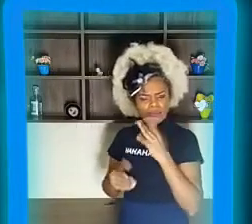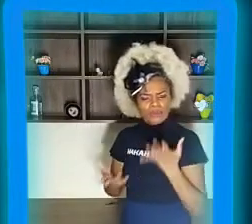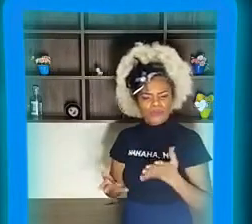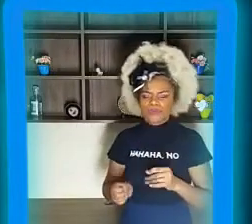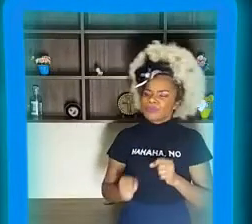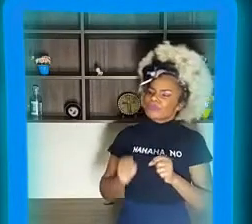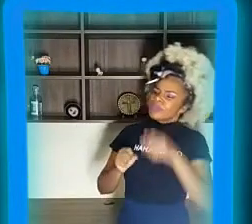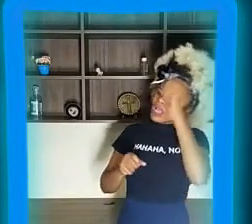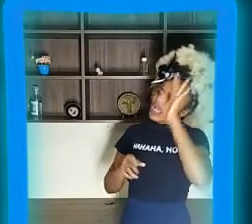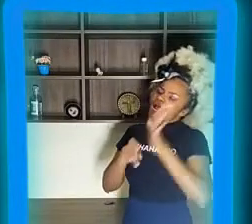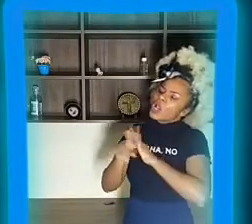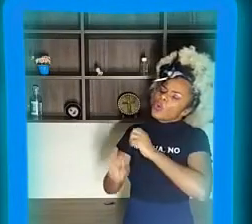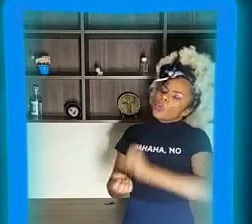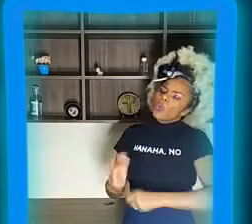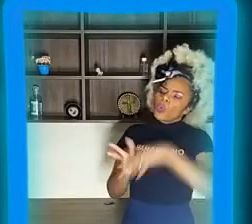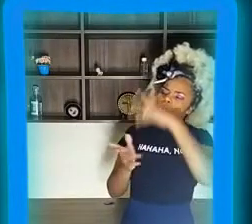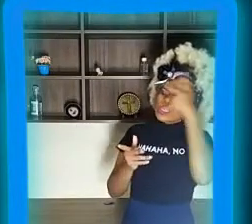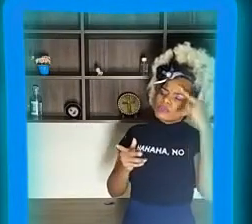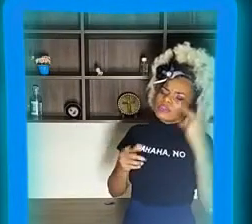são os integrantes?